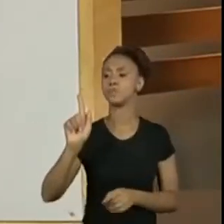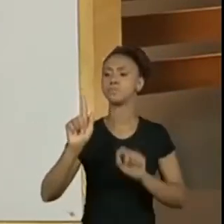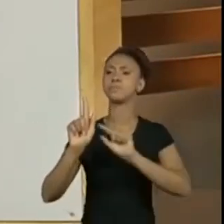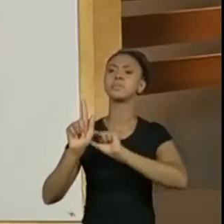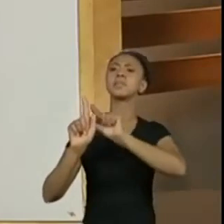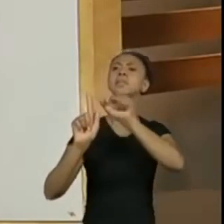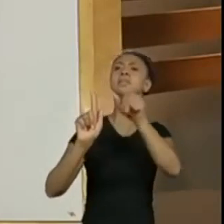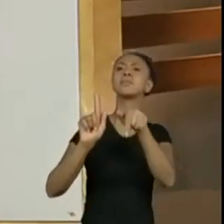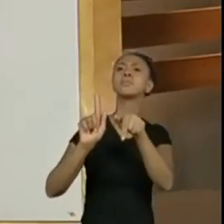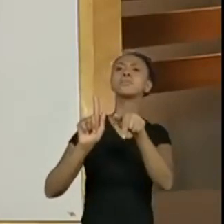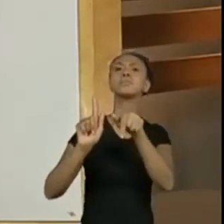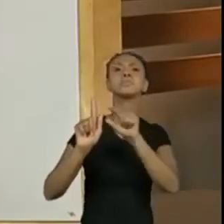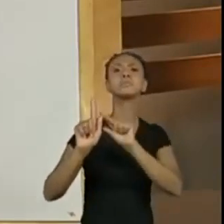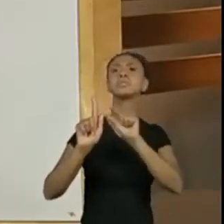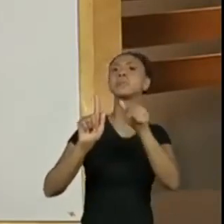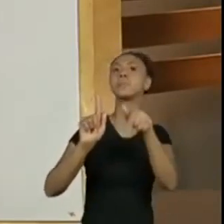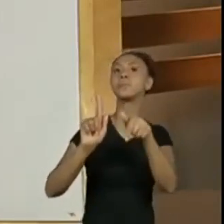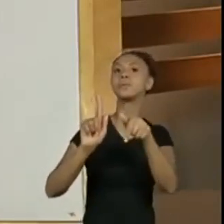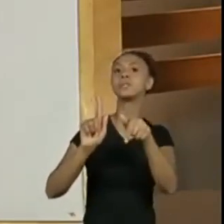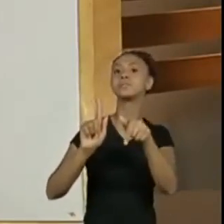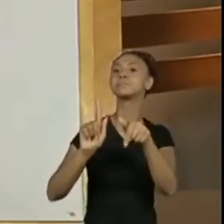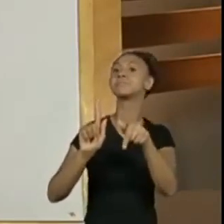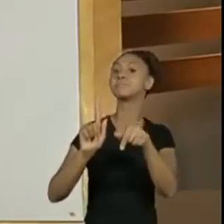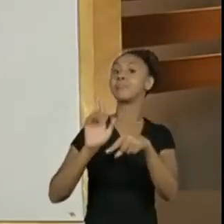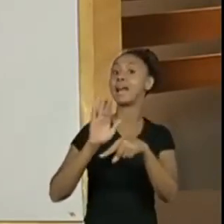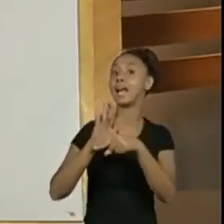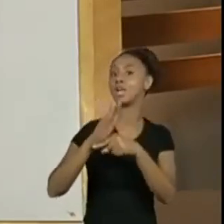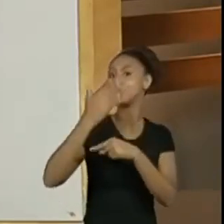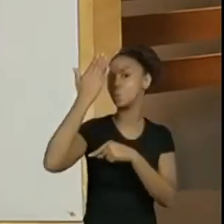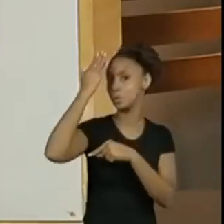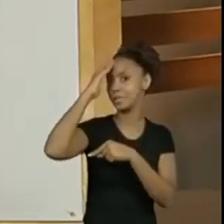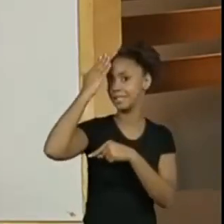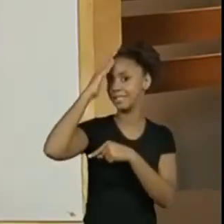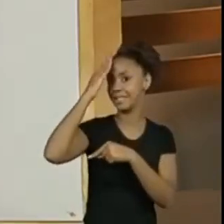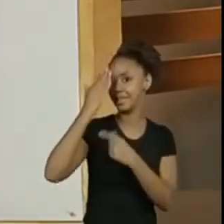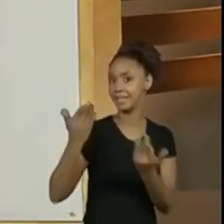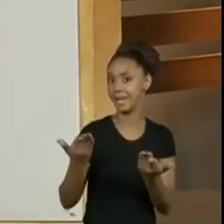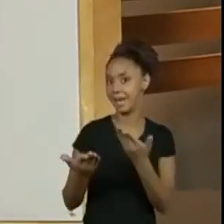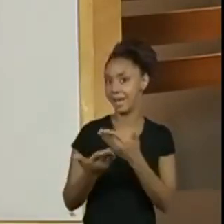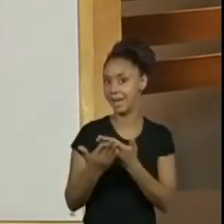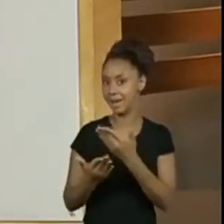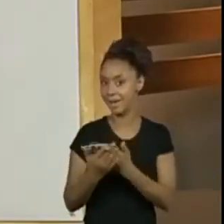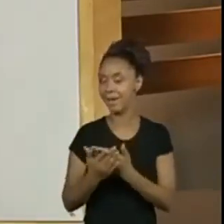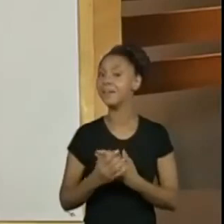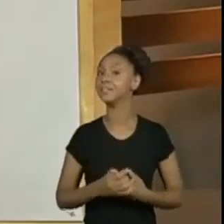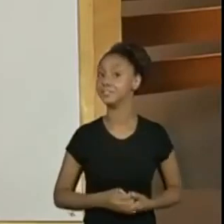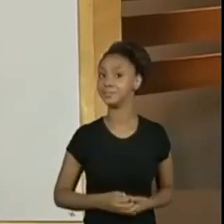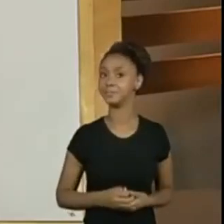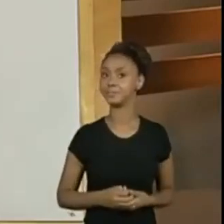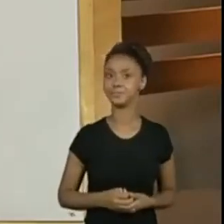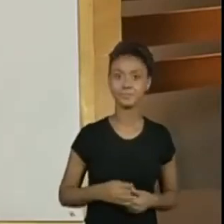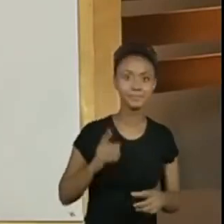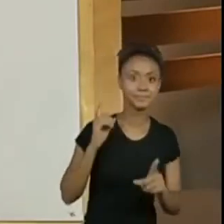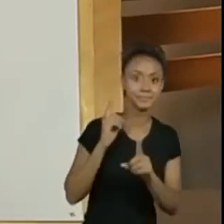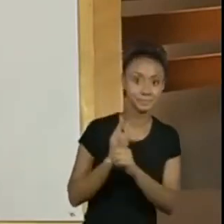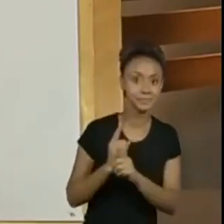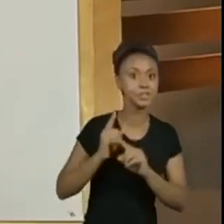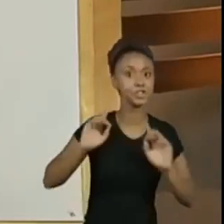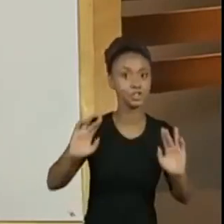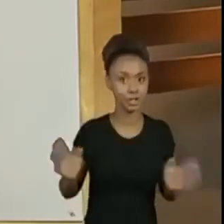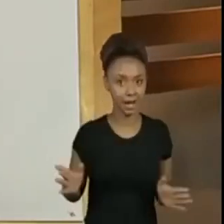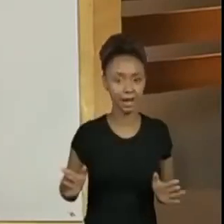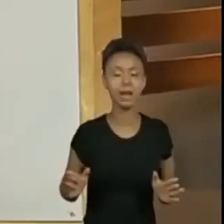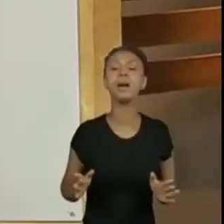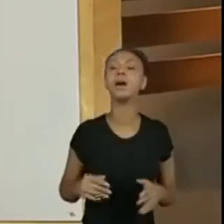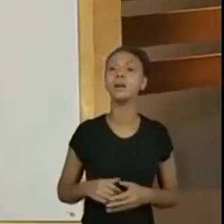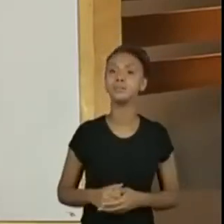depois do G. Isso vai ajudar a gente a construir onde a professora quer chegar junto com vocês hoje. Já descobrimos que